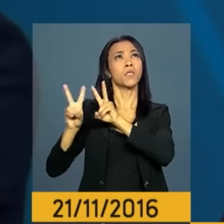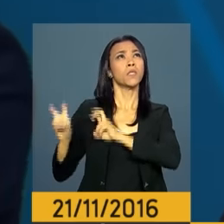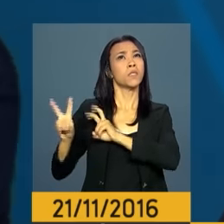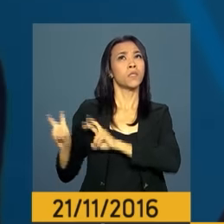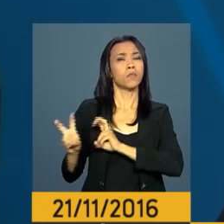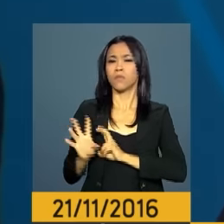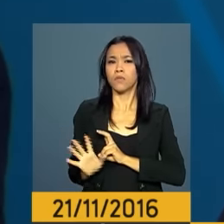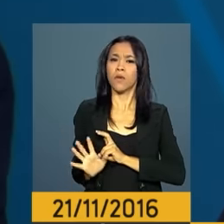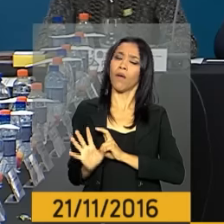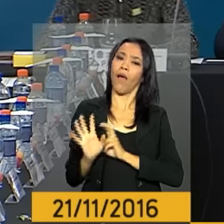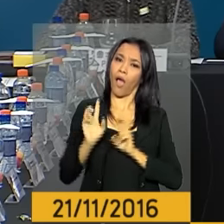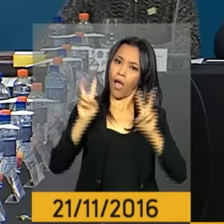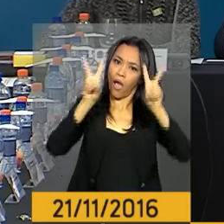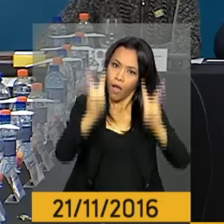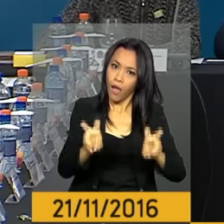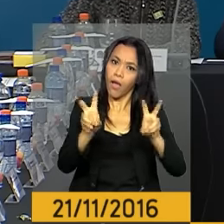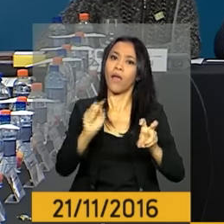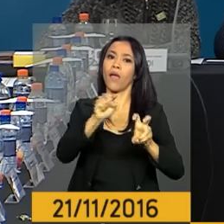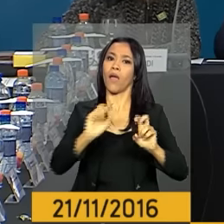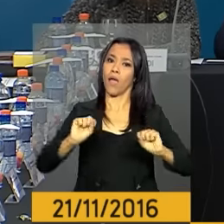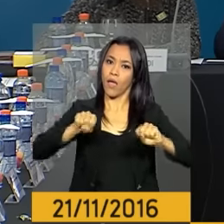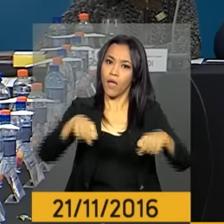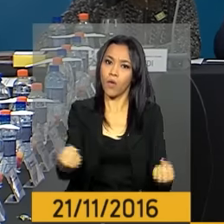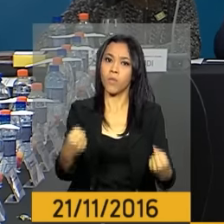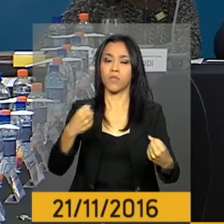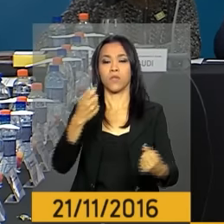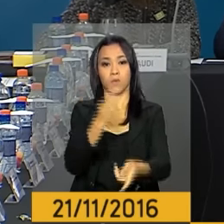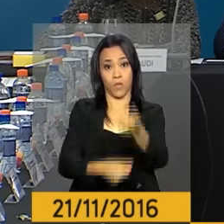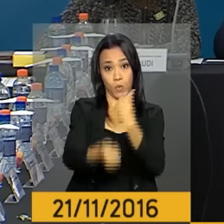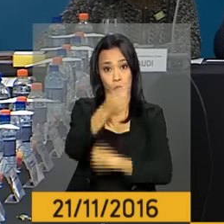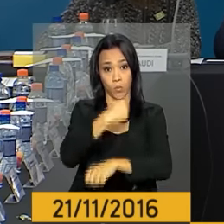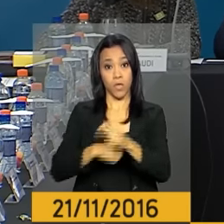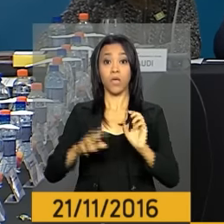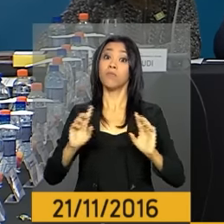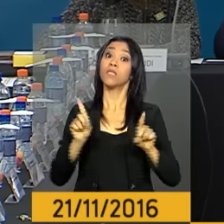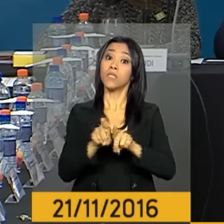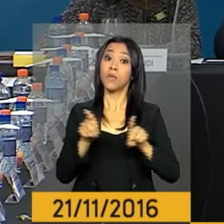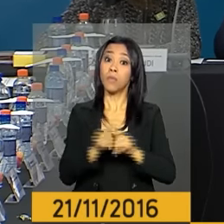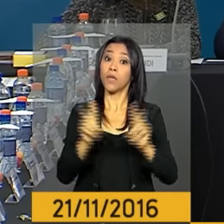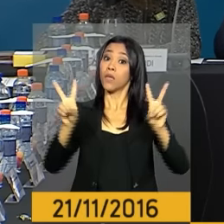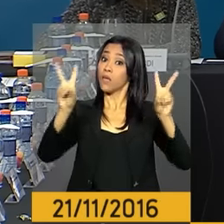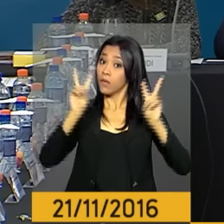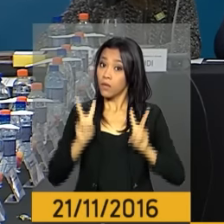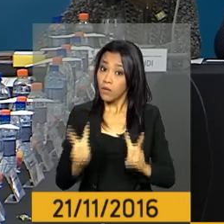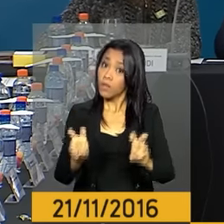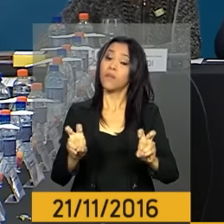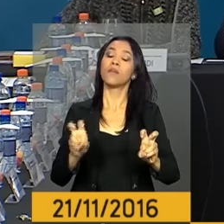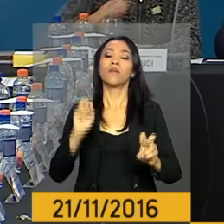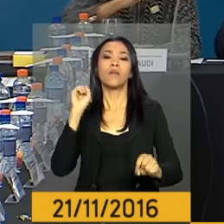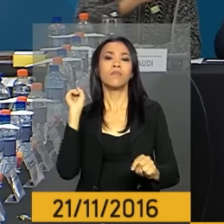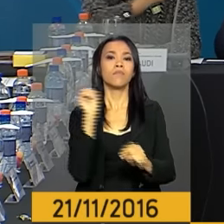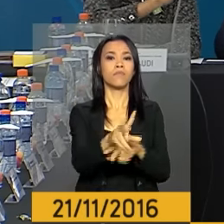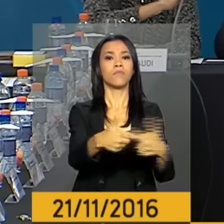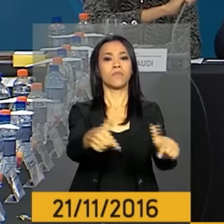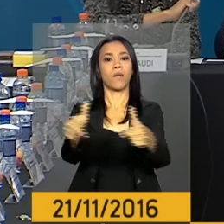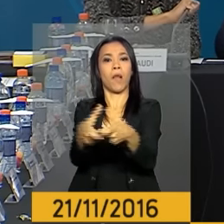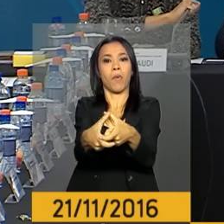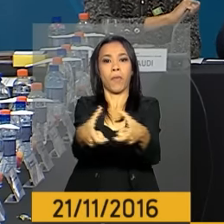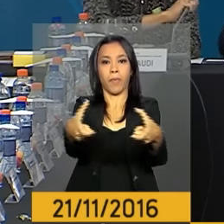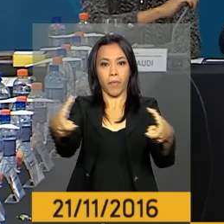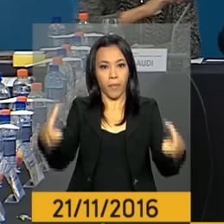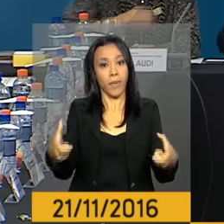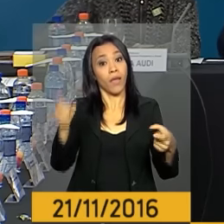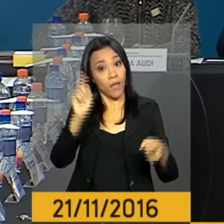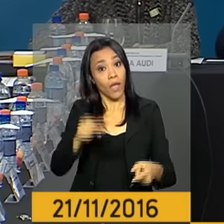economia e a geração de empregos, que são a prioridade número 1 do nosso povo